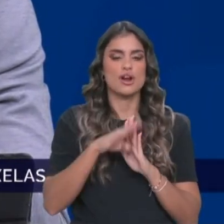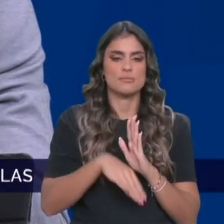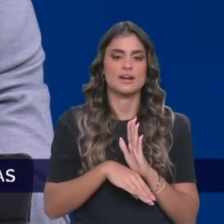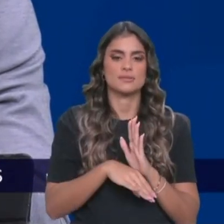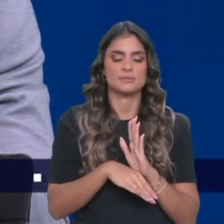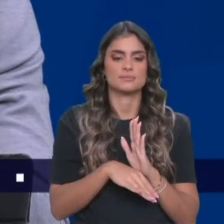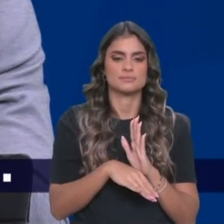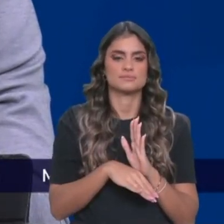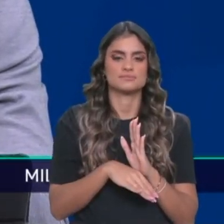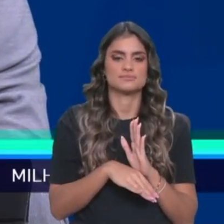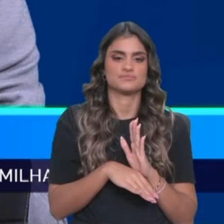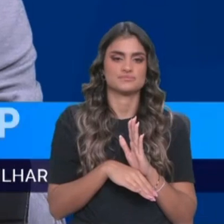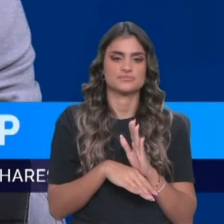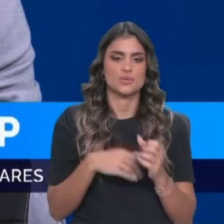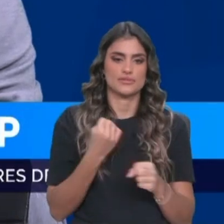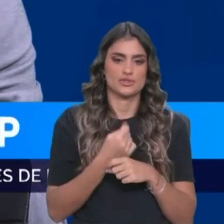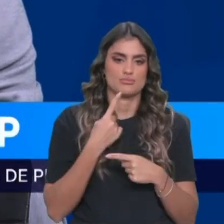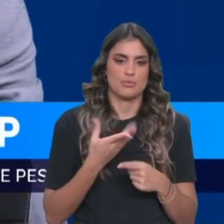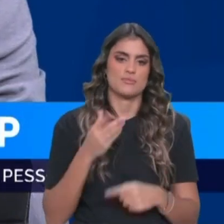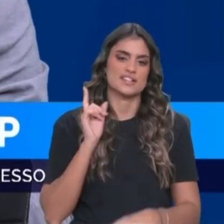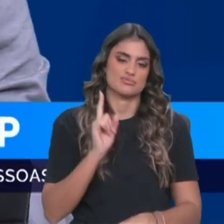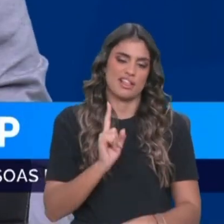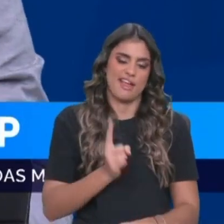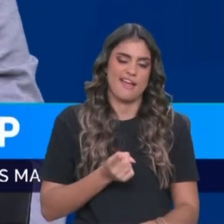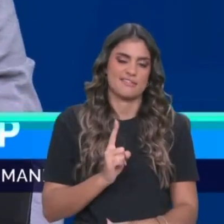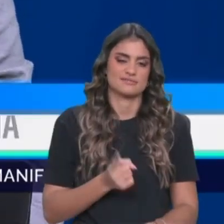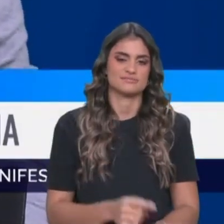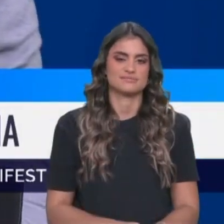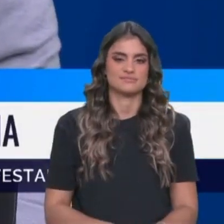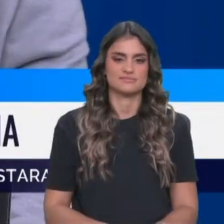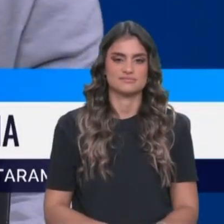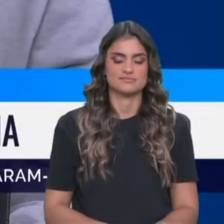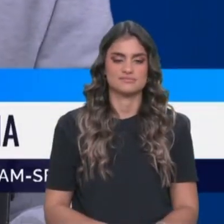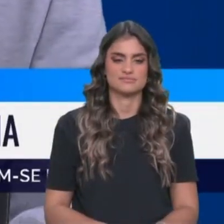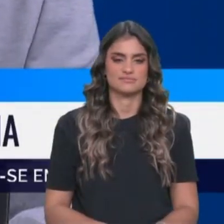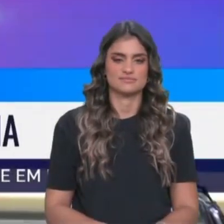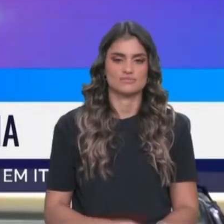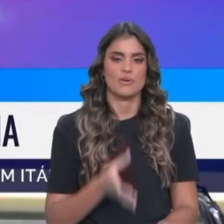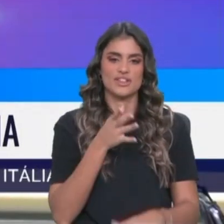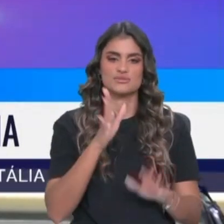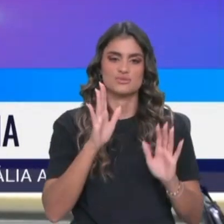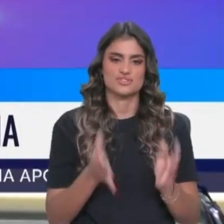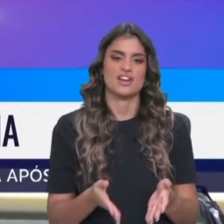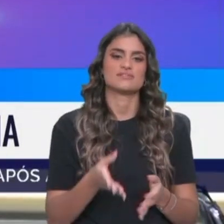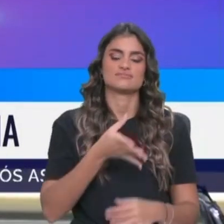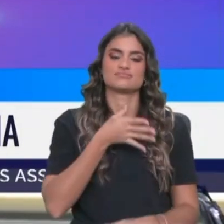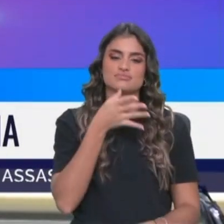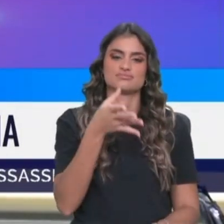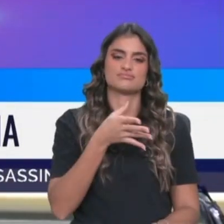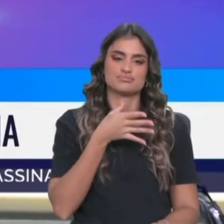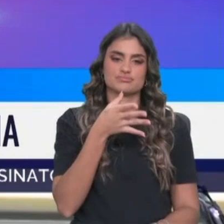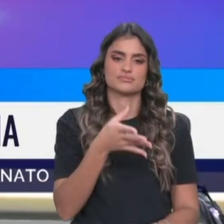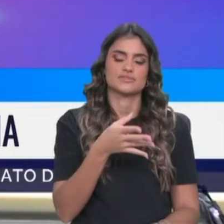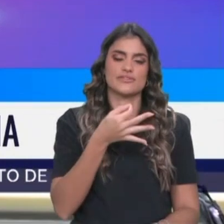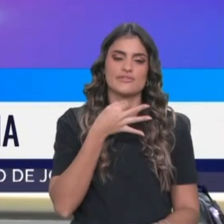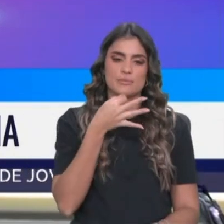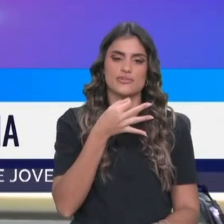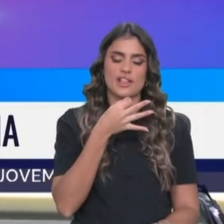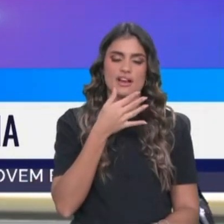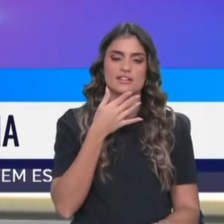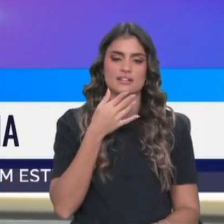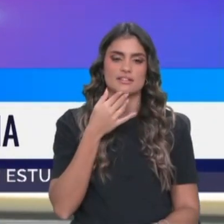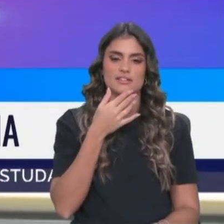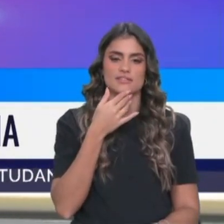magazine deste tipo, é serviço público. É claramente um serviço público. Muito bem, pronto, está dito a tua reação. E então vamos lá falar